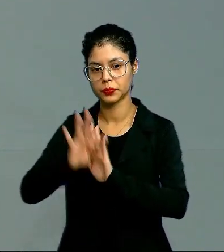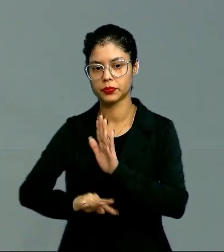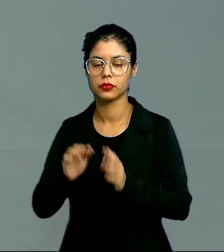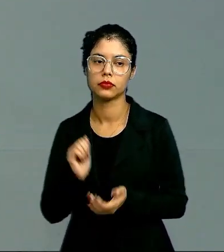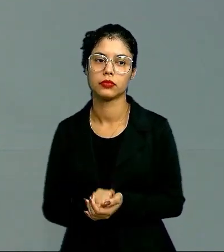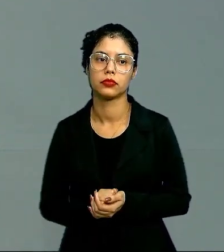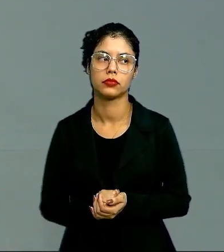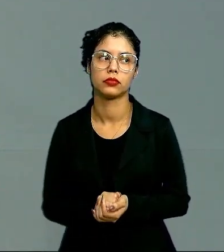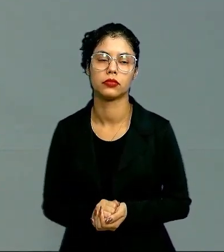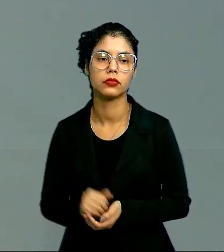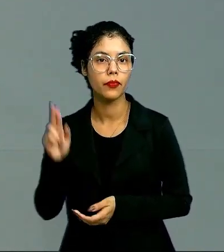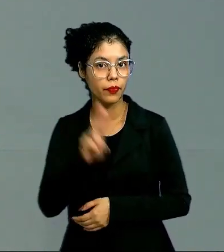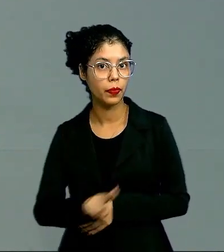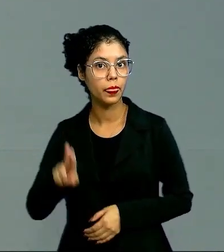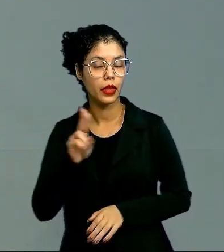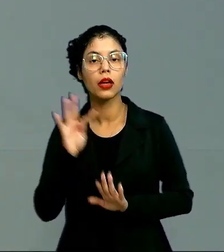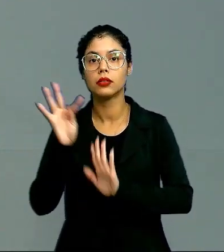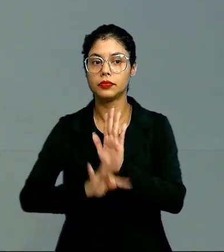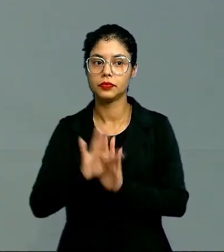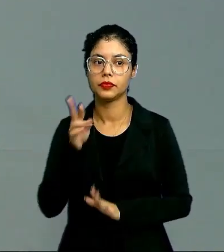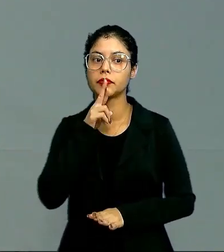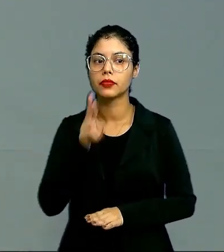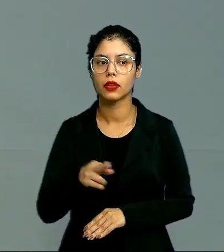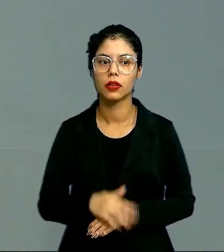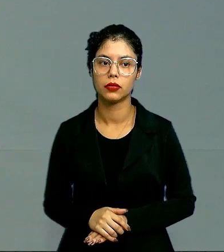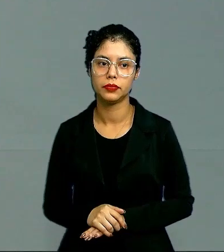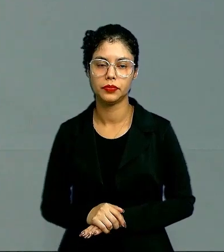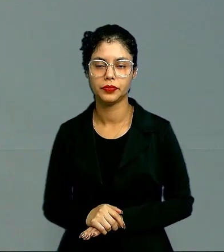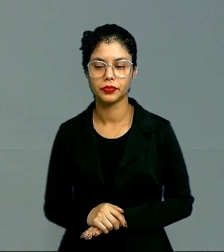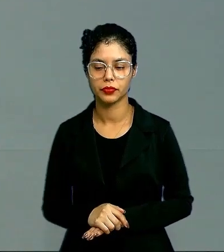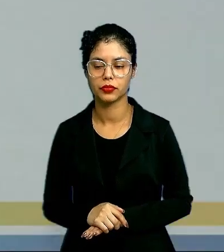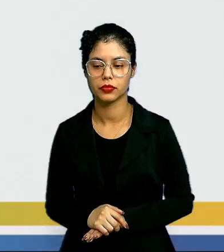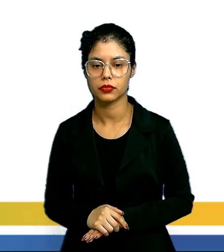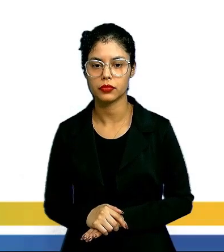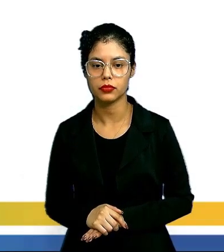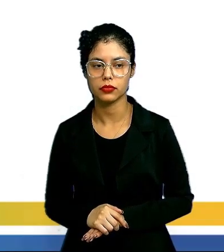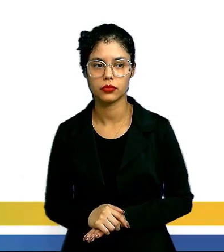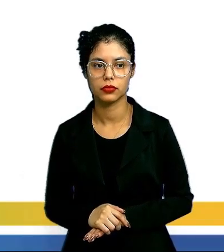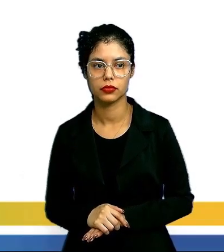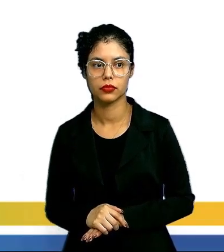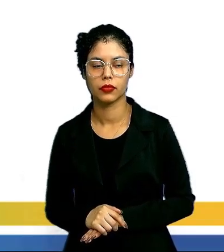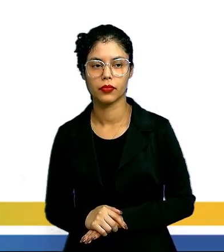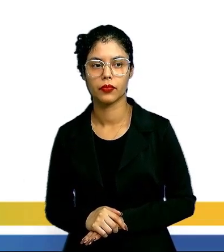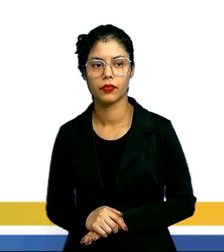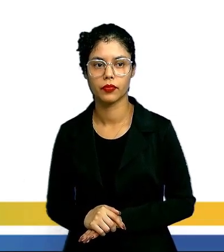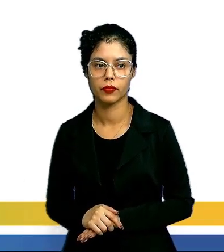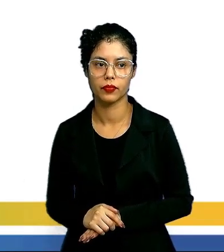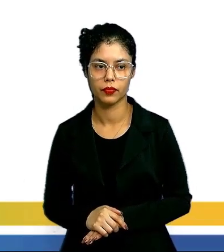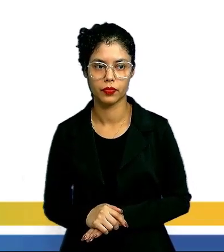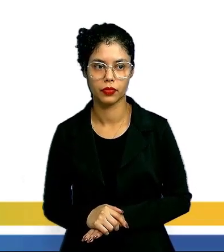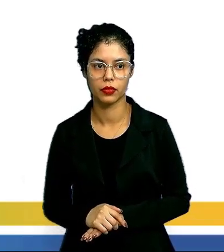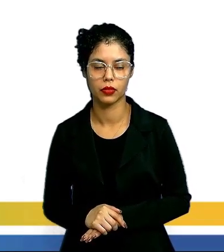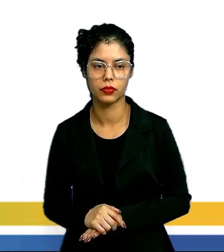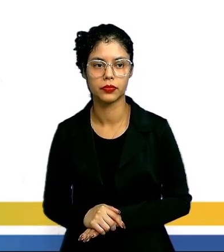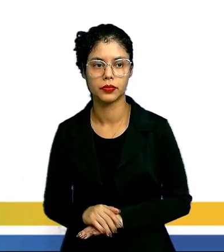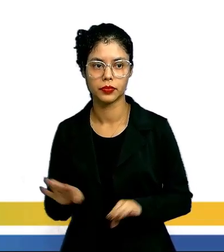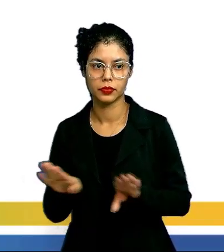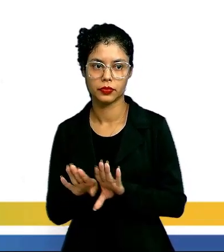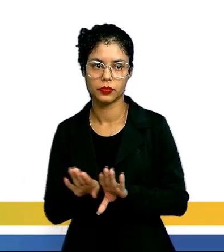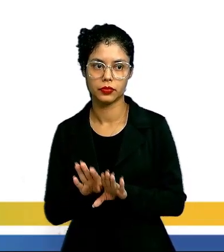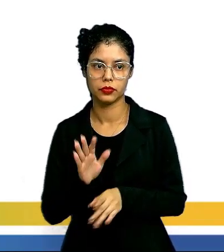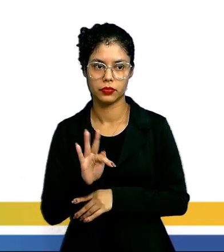E nós iremos utilizar esse texto para resolver a nossa próxima questão. E aí o comando da questão é o